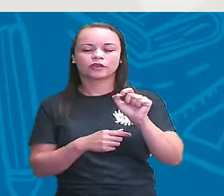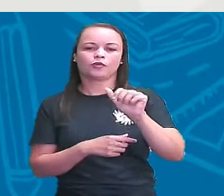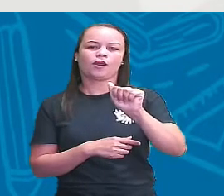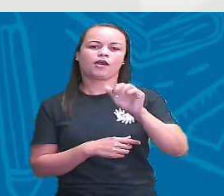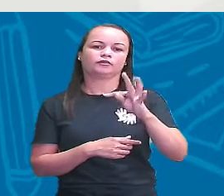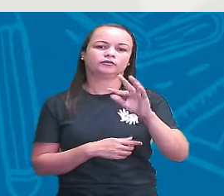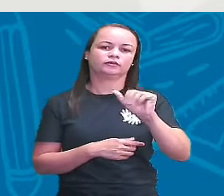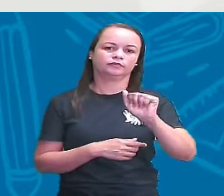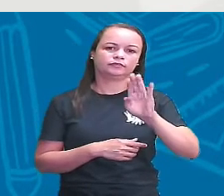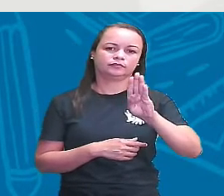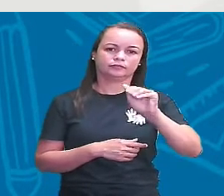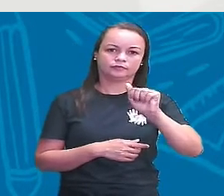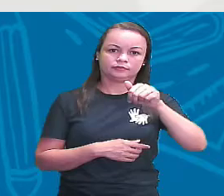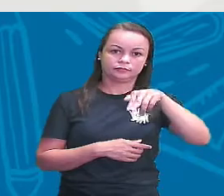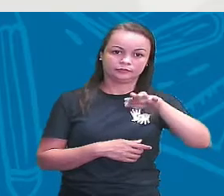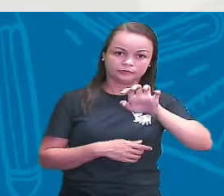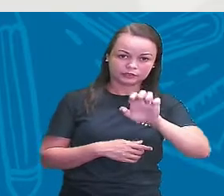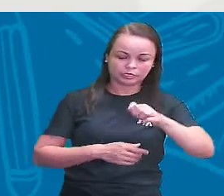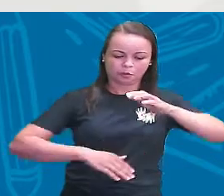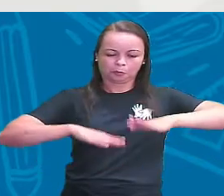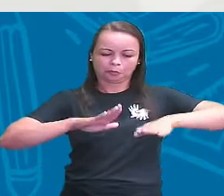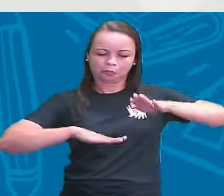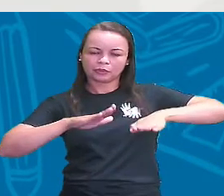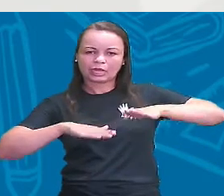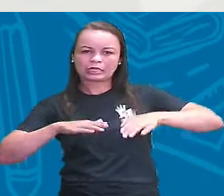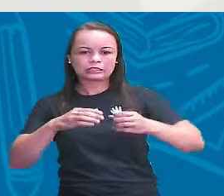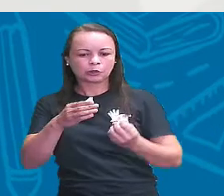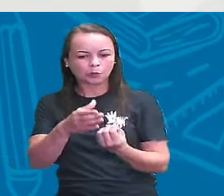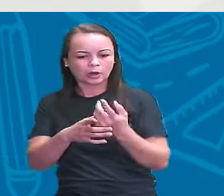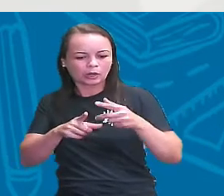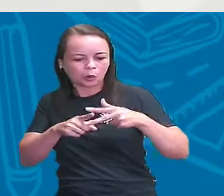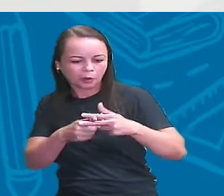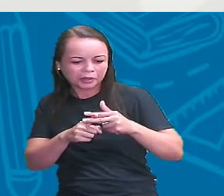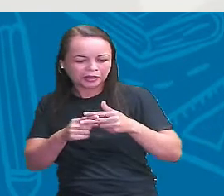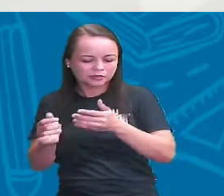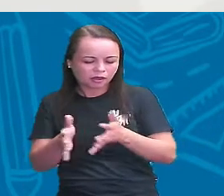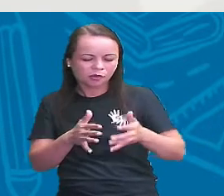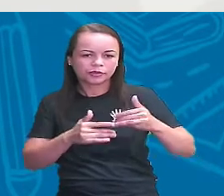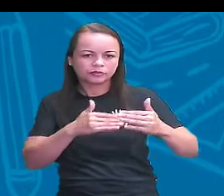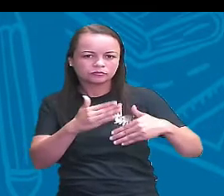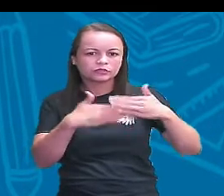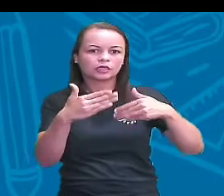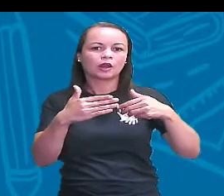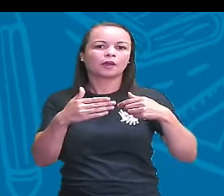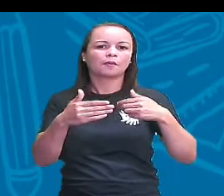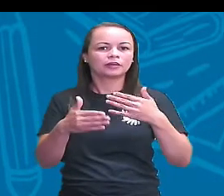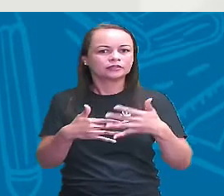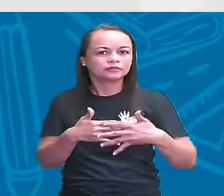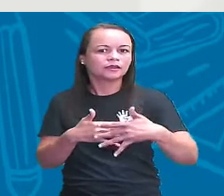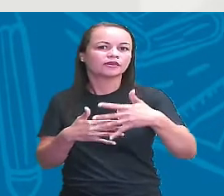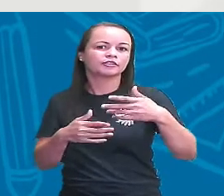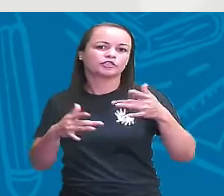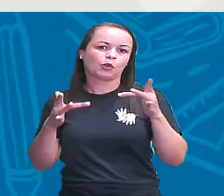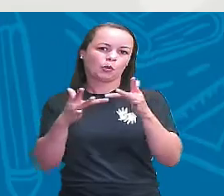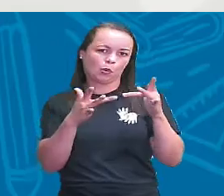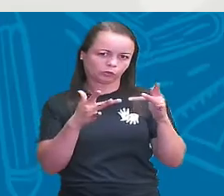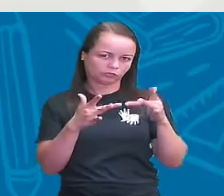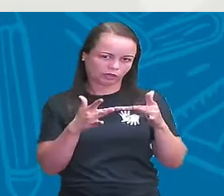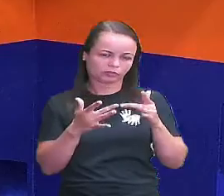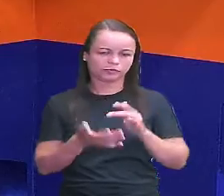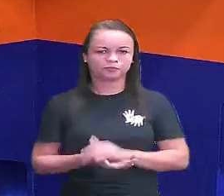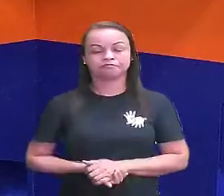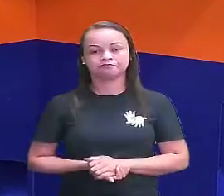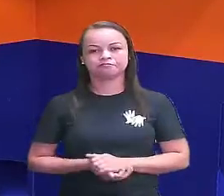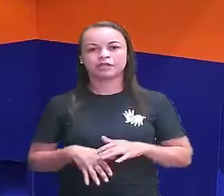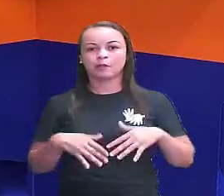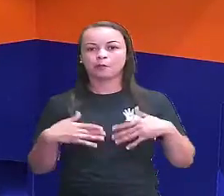adaptações culturais, grupos étnicos começam a surgir também a partir desses contatos, tá? Pois bem,